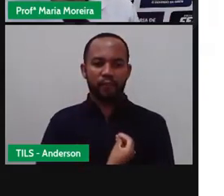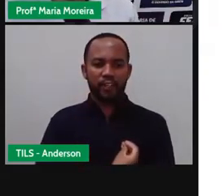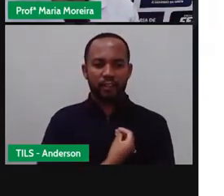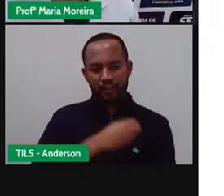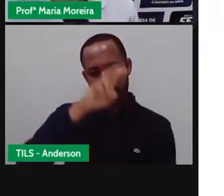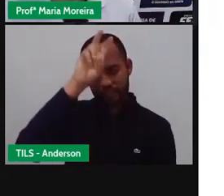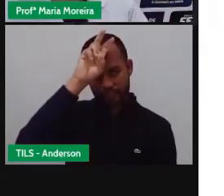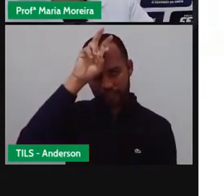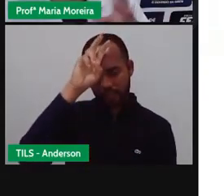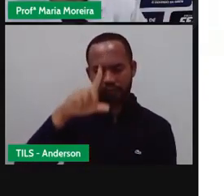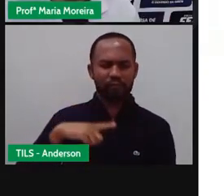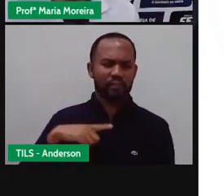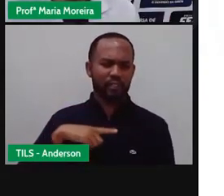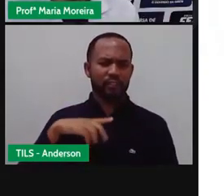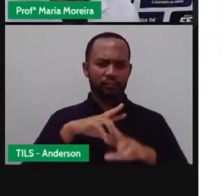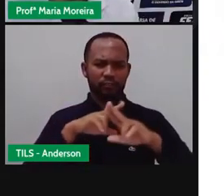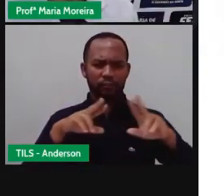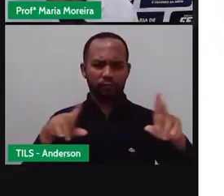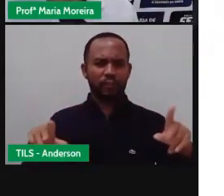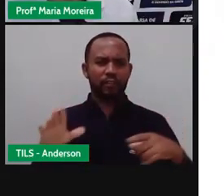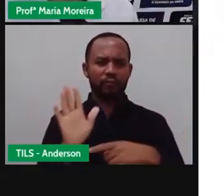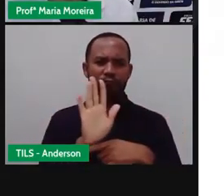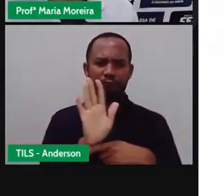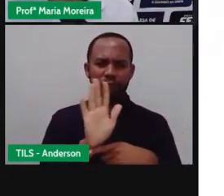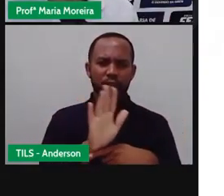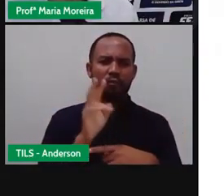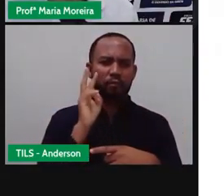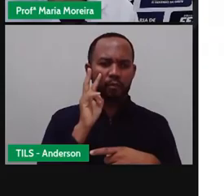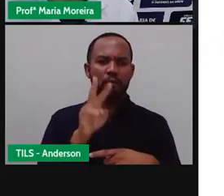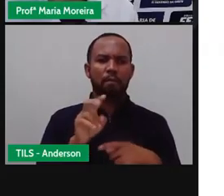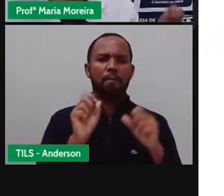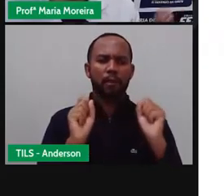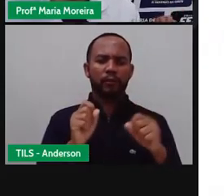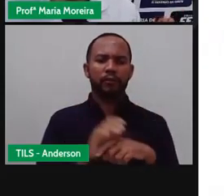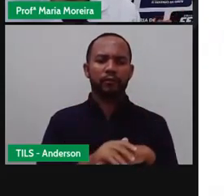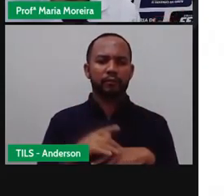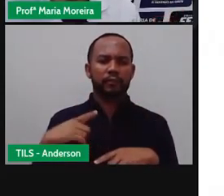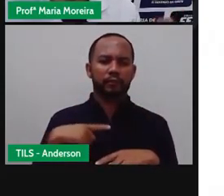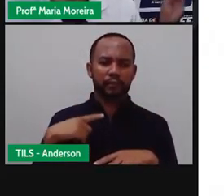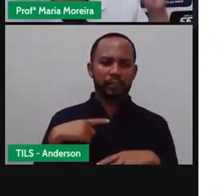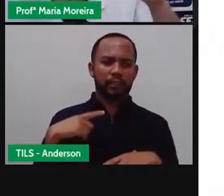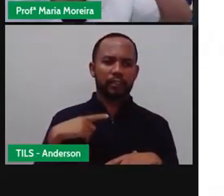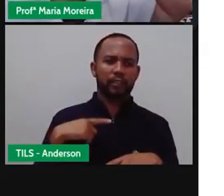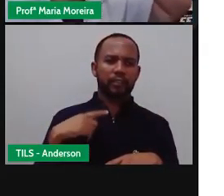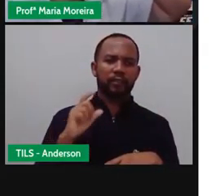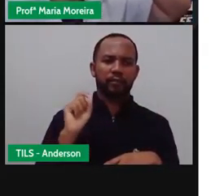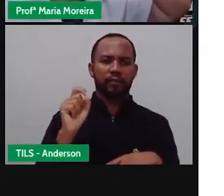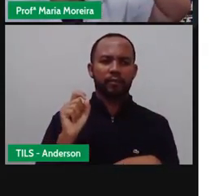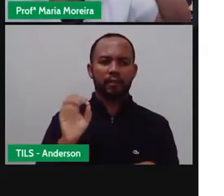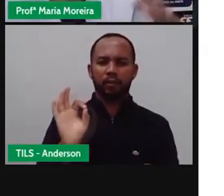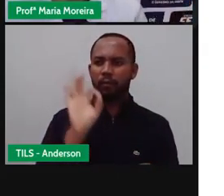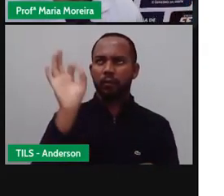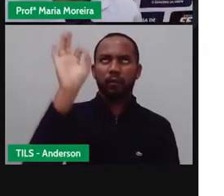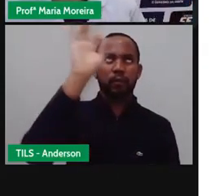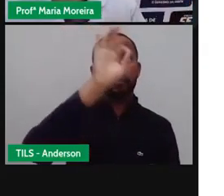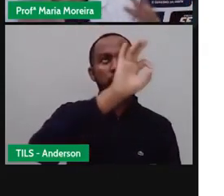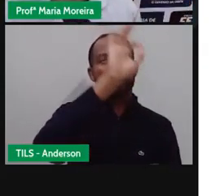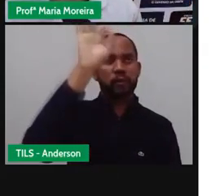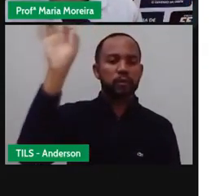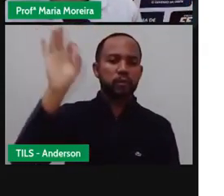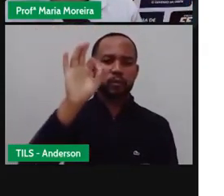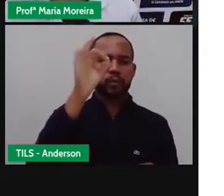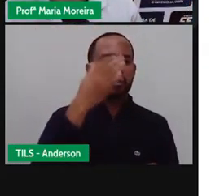assistirem. Tem vários aí, né? Inclusive tem a da abelha, que agora eu esqueci o nome da animação. Mas